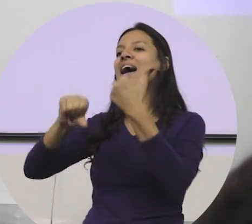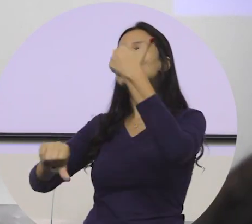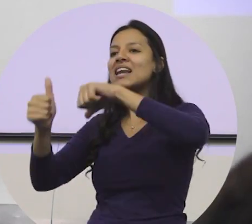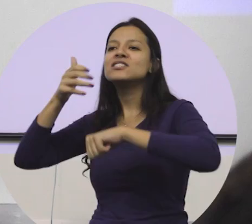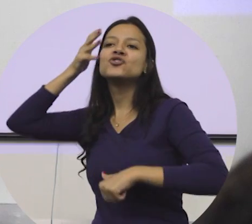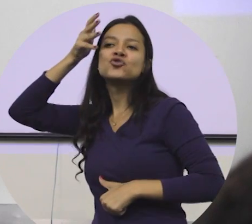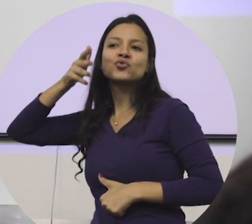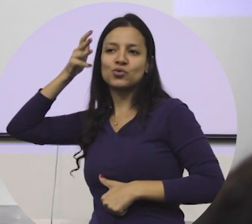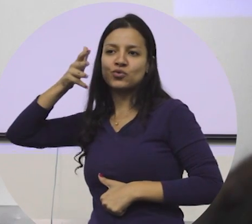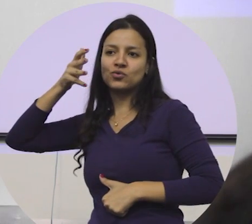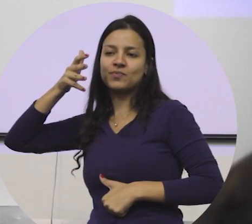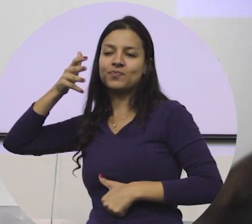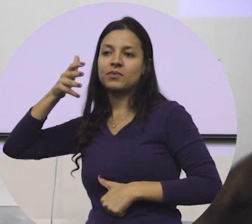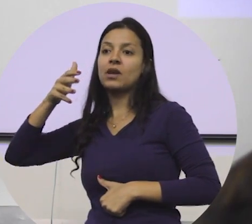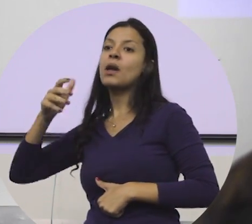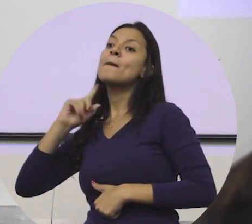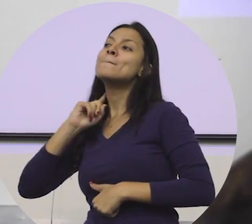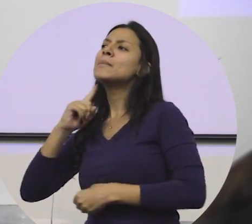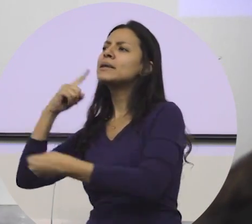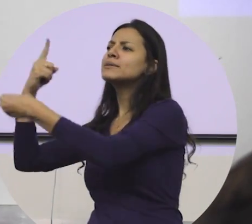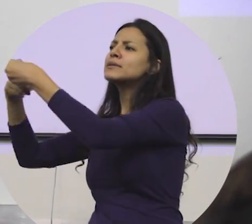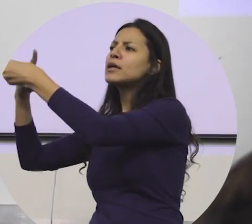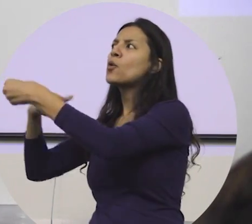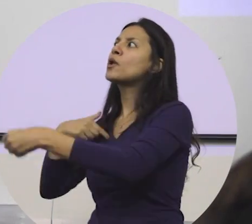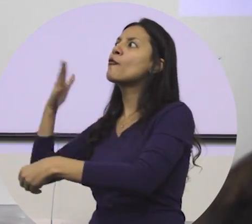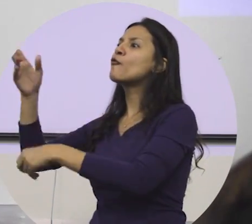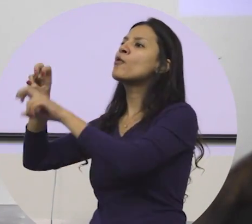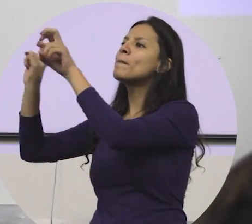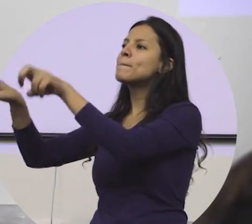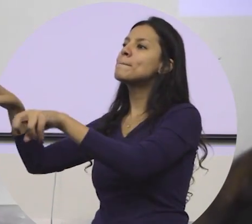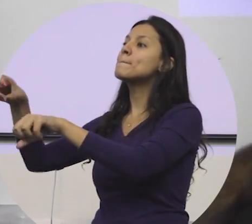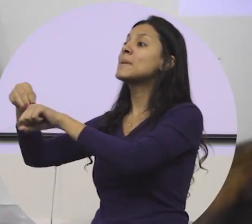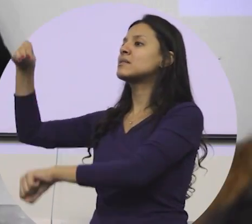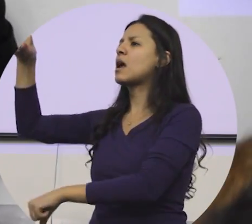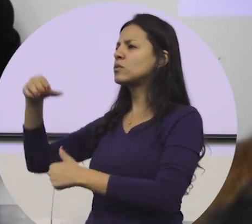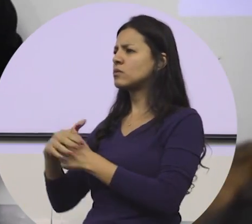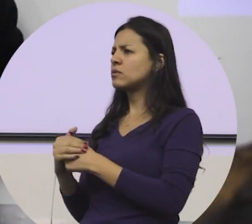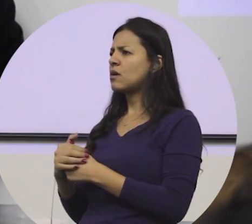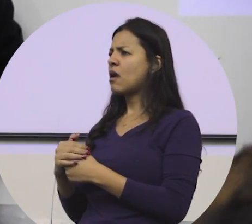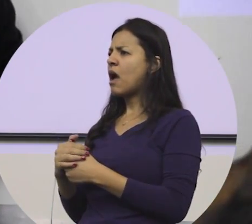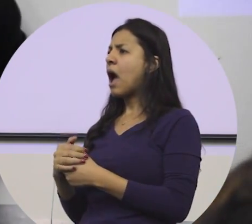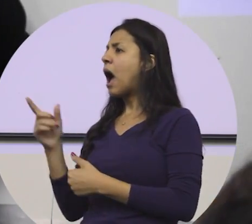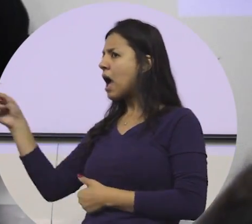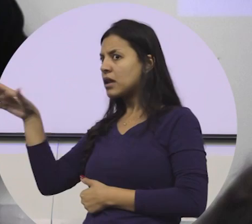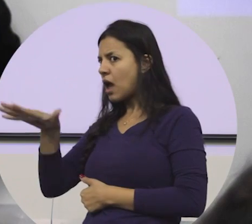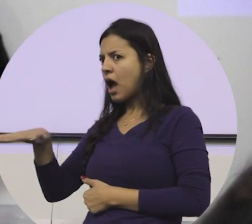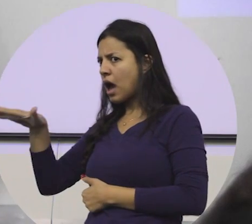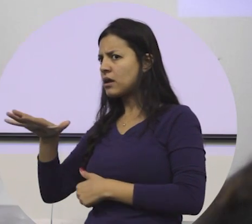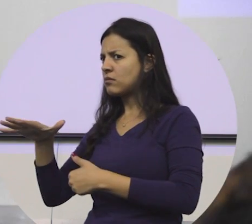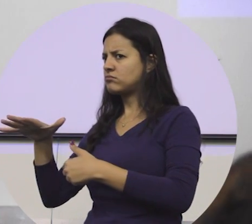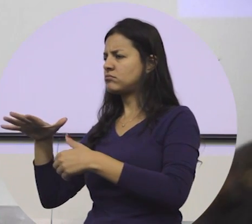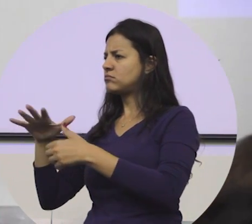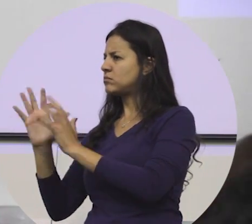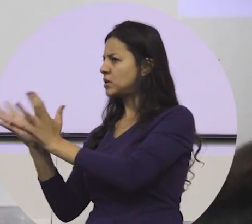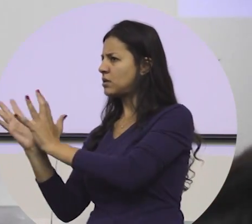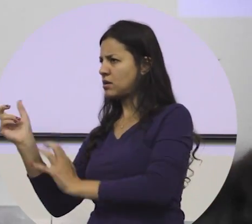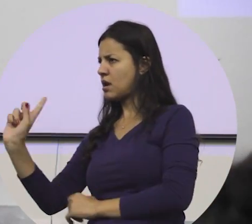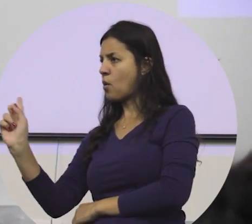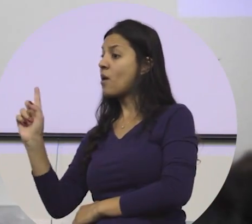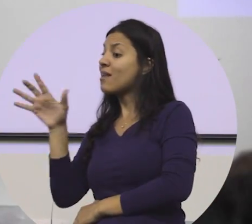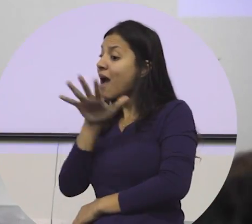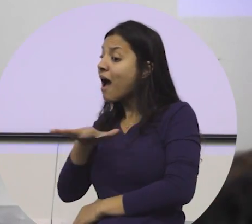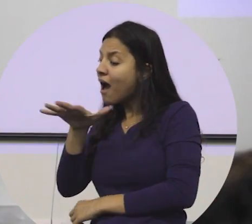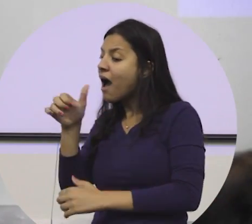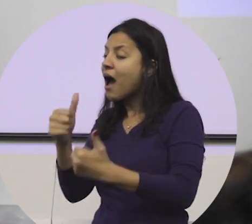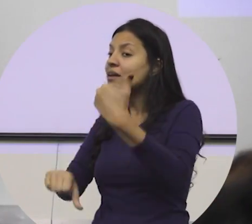banca de mestrado no interior de Minas Gerais. E ele falou assim, que estranho, e ele não é da área de língua de sinais, ele é da área de análise de discurso.